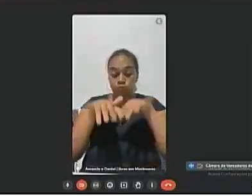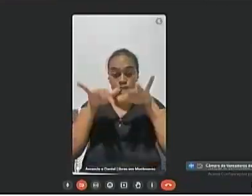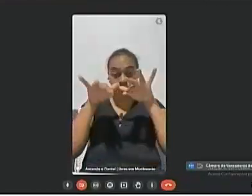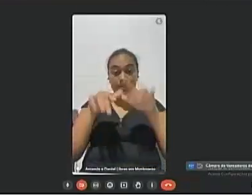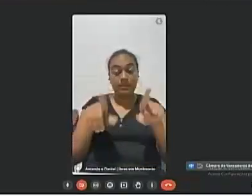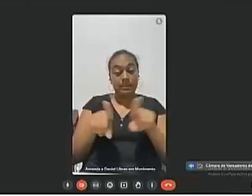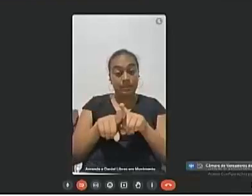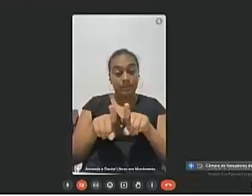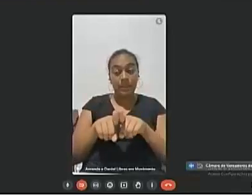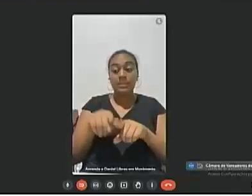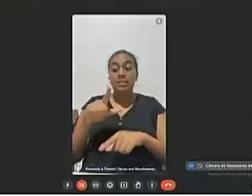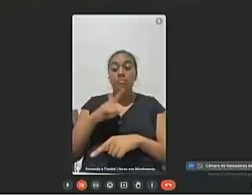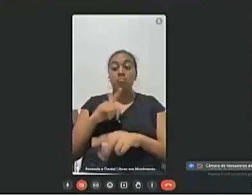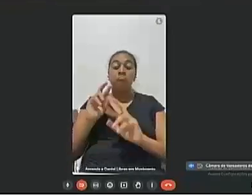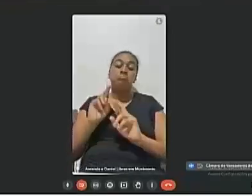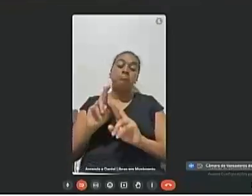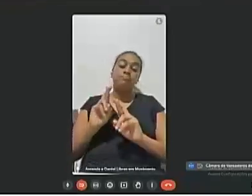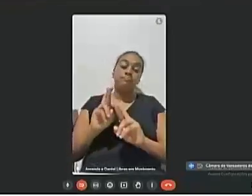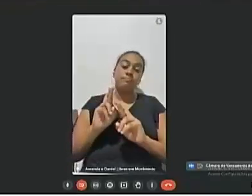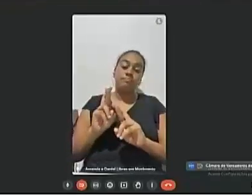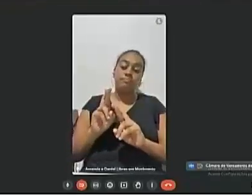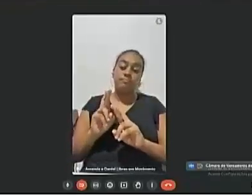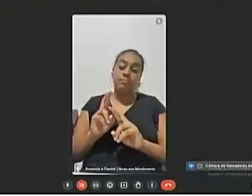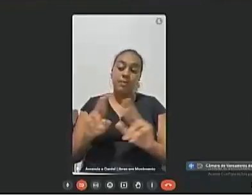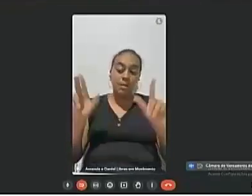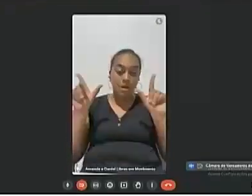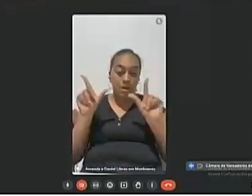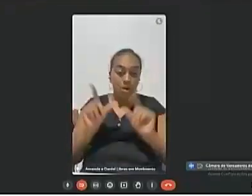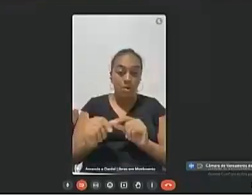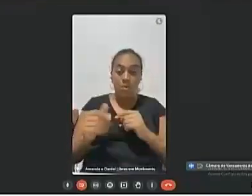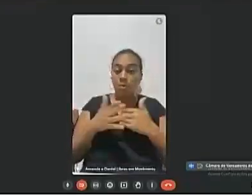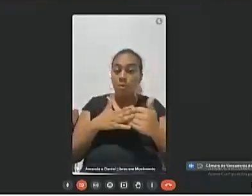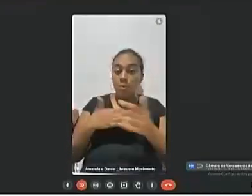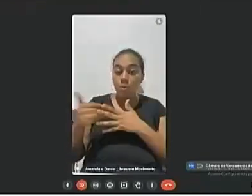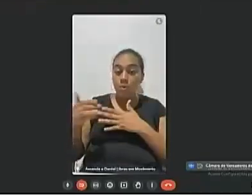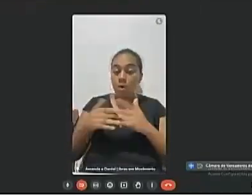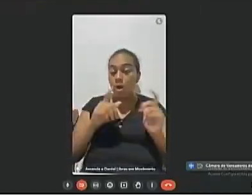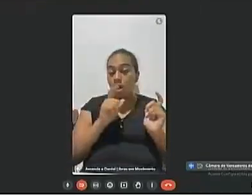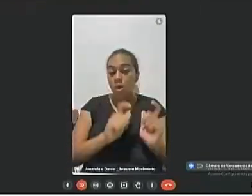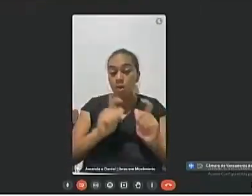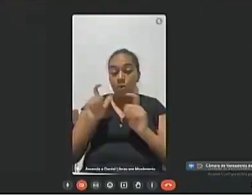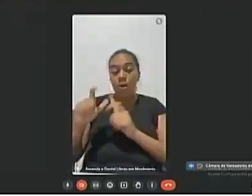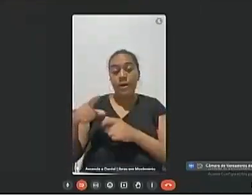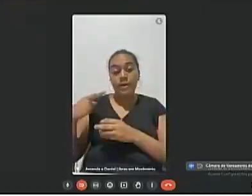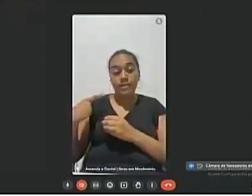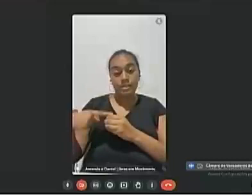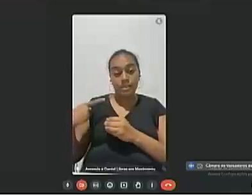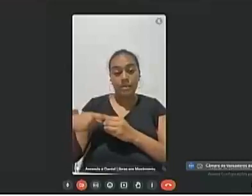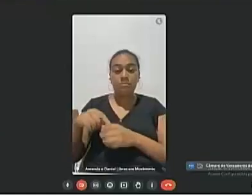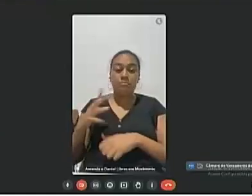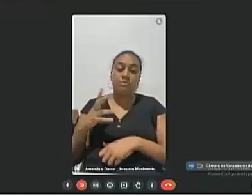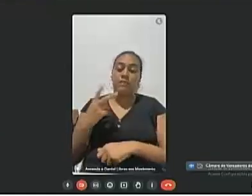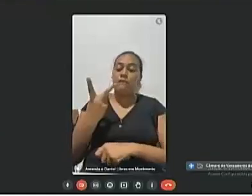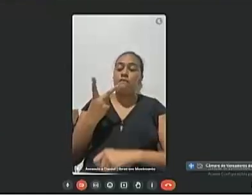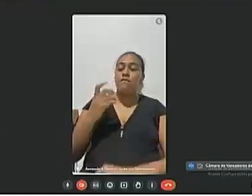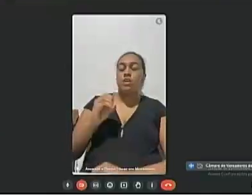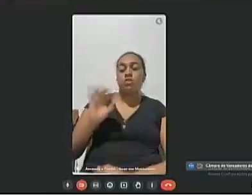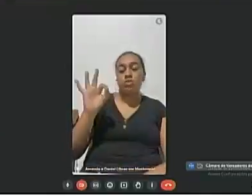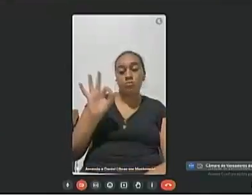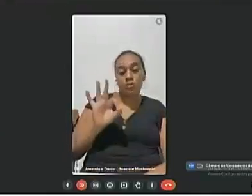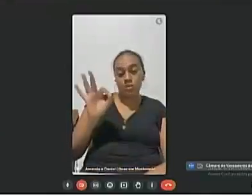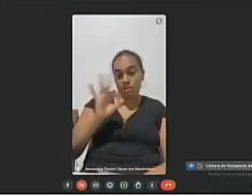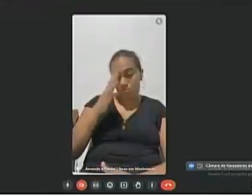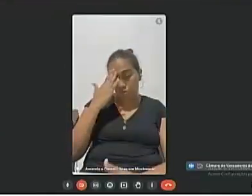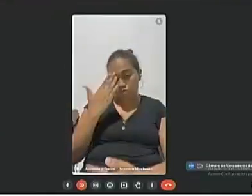automaticamente, tem uma expectativa aí de diminuir qualquer enchente na cidade em torno aí de uns 20%, acredito